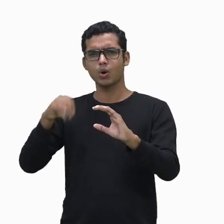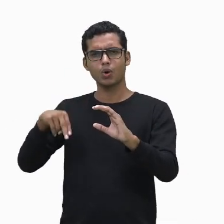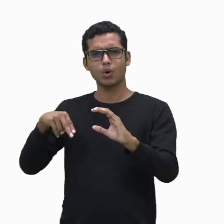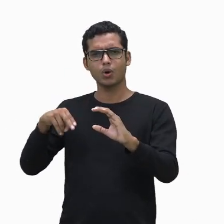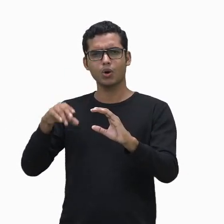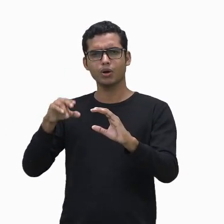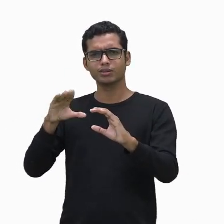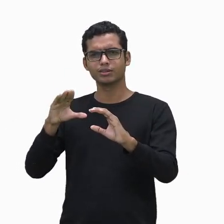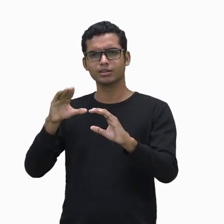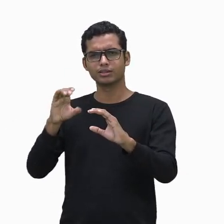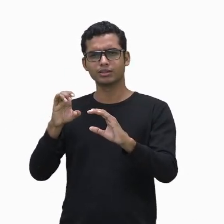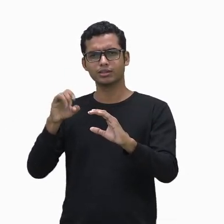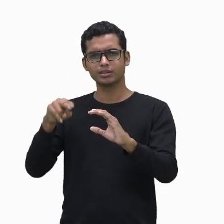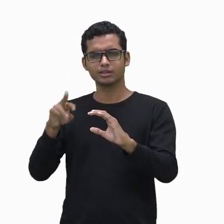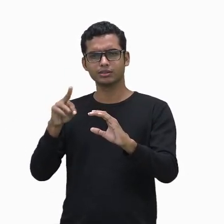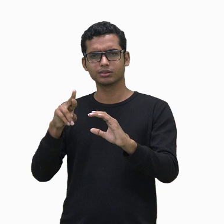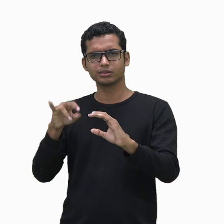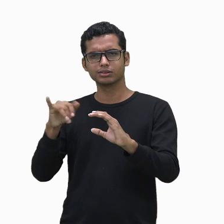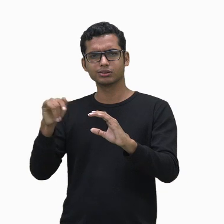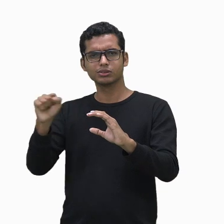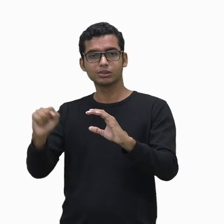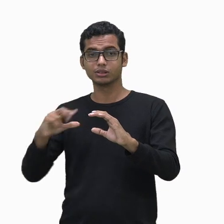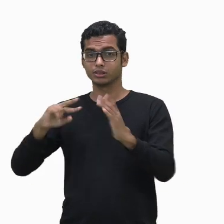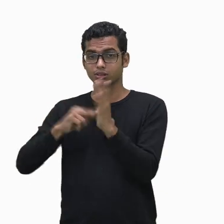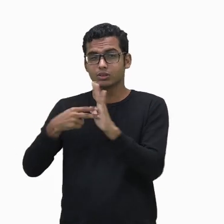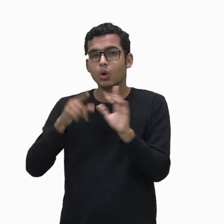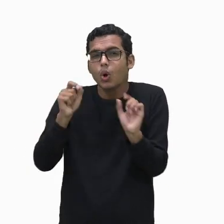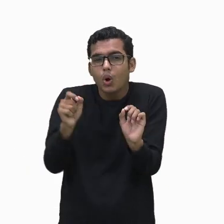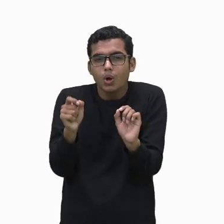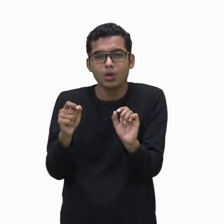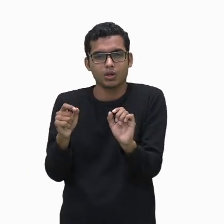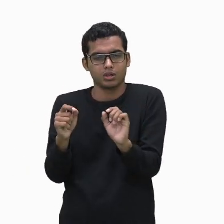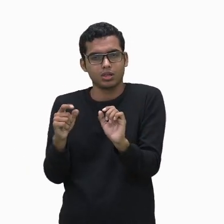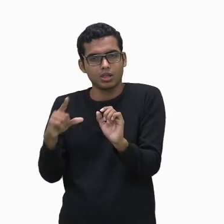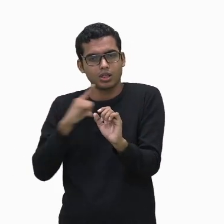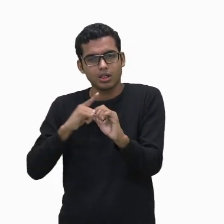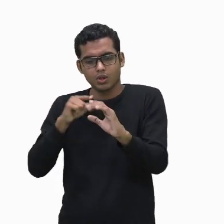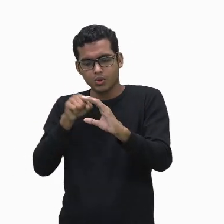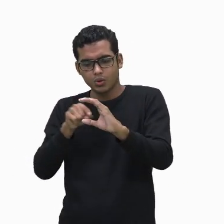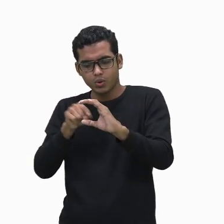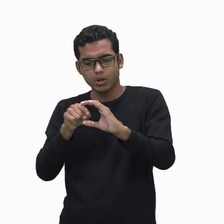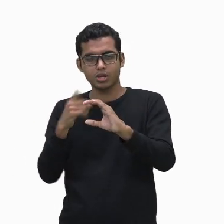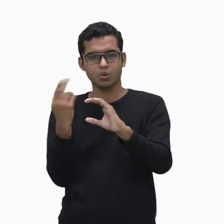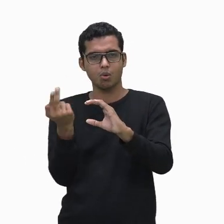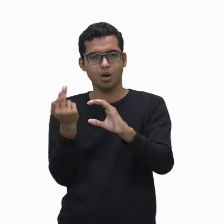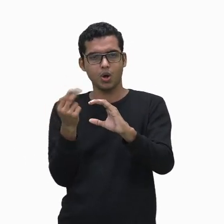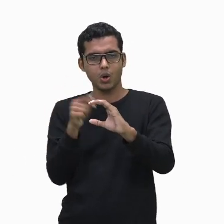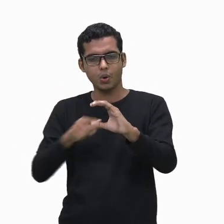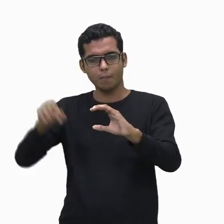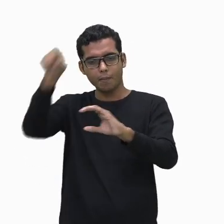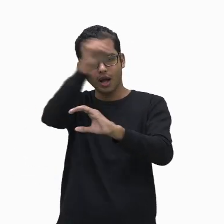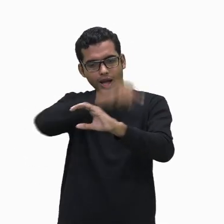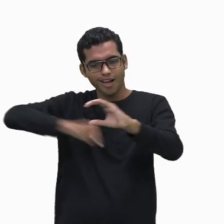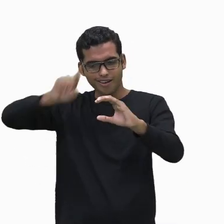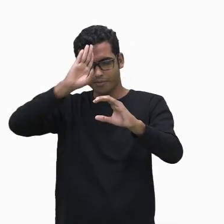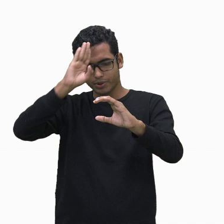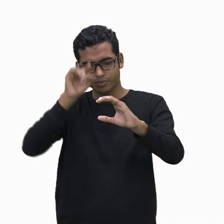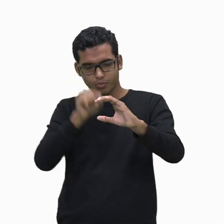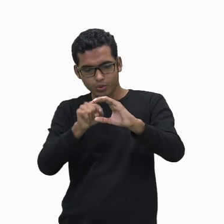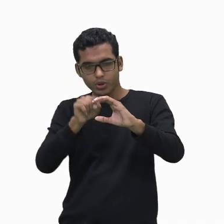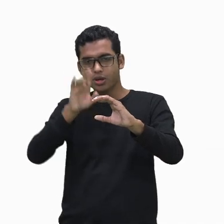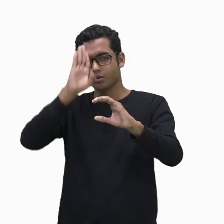Concêntricas significa que elas possuem aí um centro comum, né? Se eu pegar o centro da